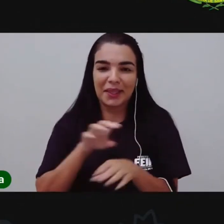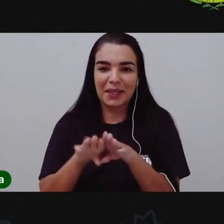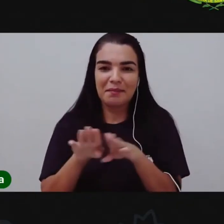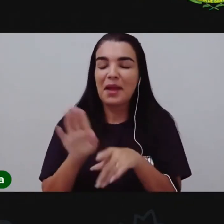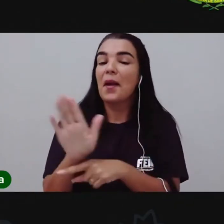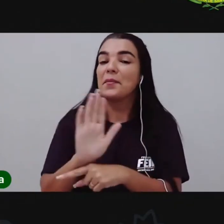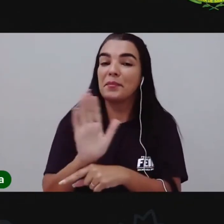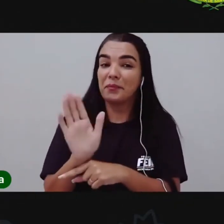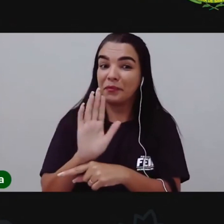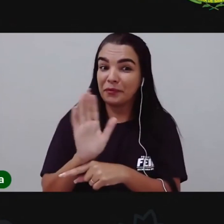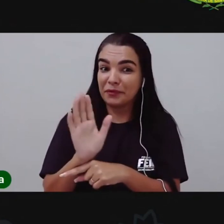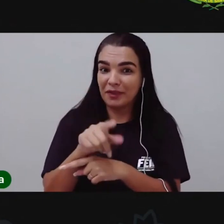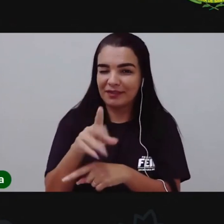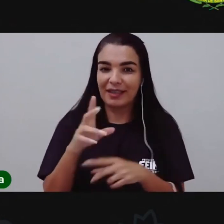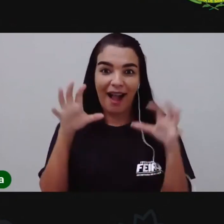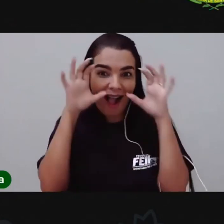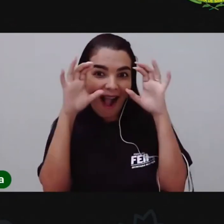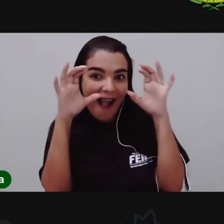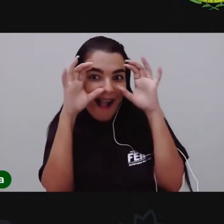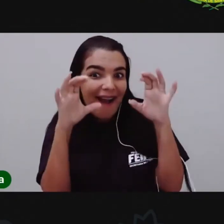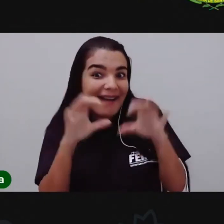E vocês estão curiosos?